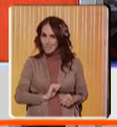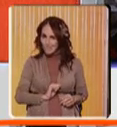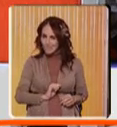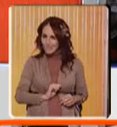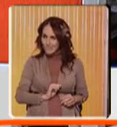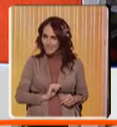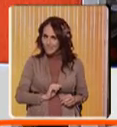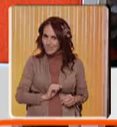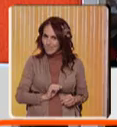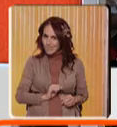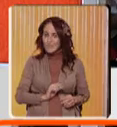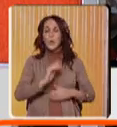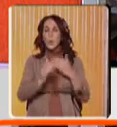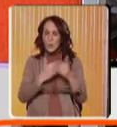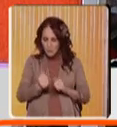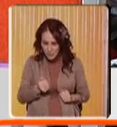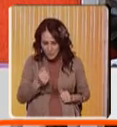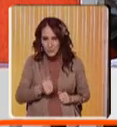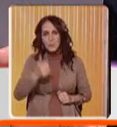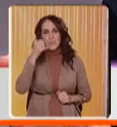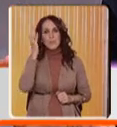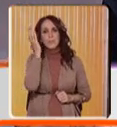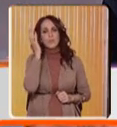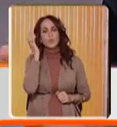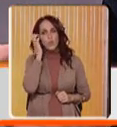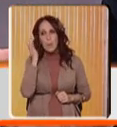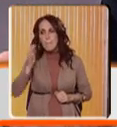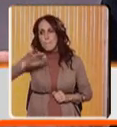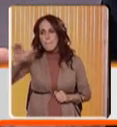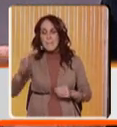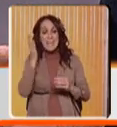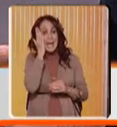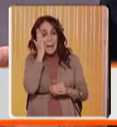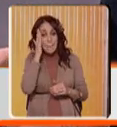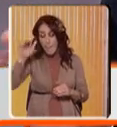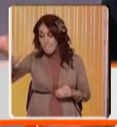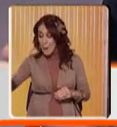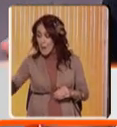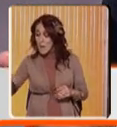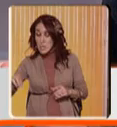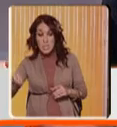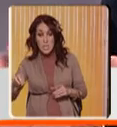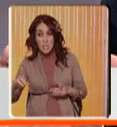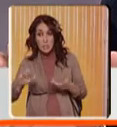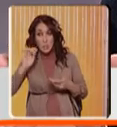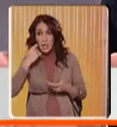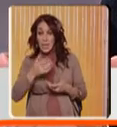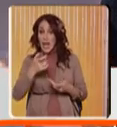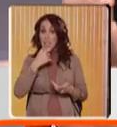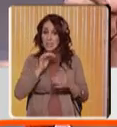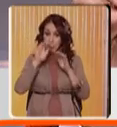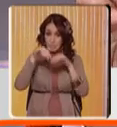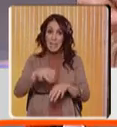Não é um caso fácil. Bom, continuando. O telemóvel ao pé de nós na mesa de cabeceira não tem problema nenhum, não. Porque está desligado. Ele só emite radiofrequência quando está